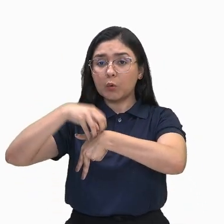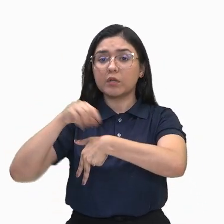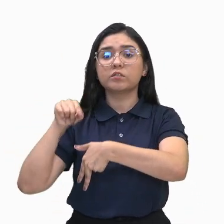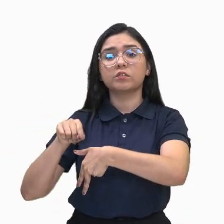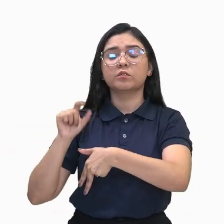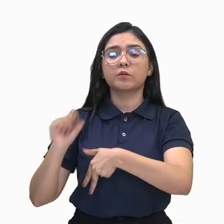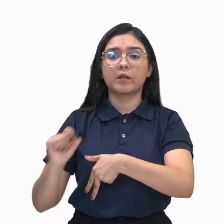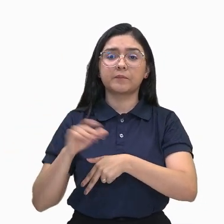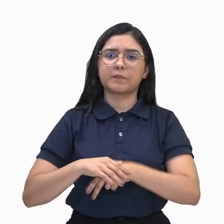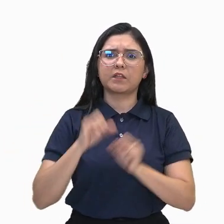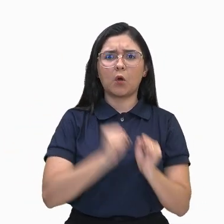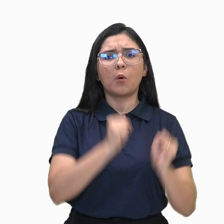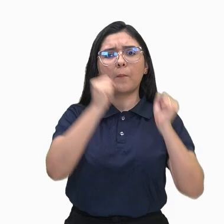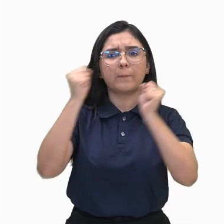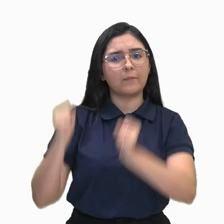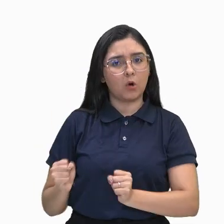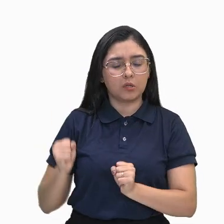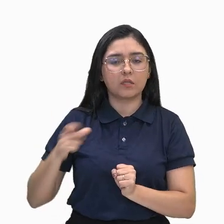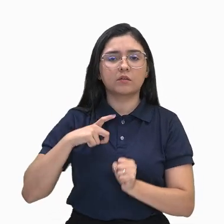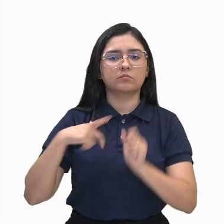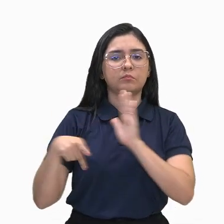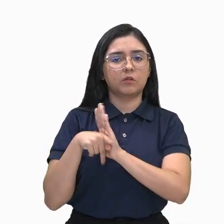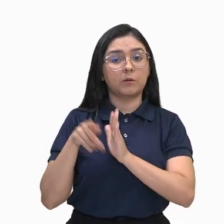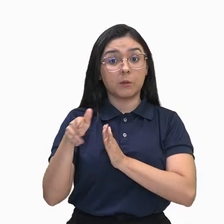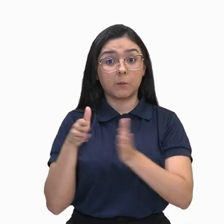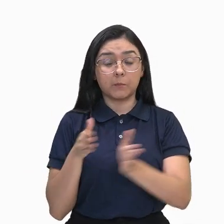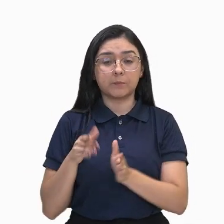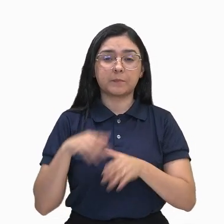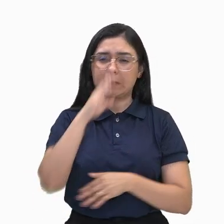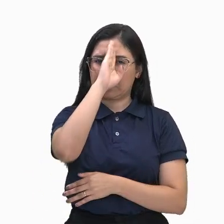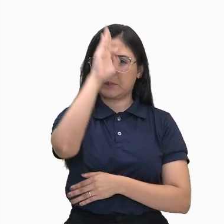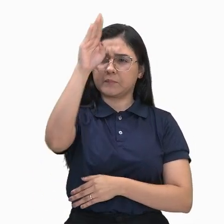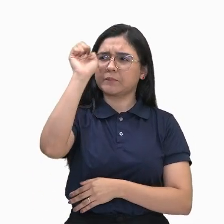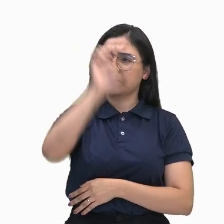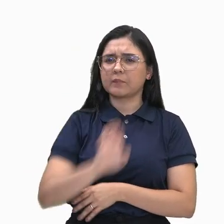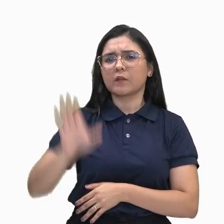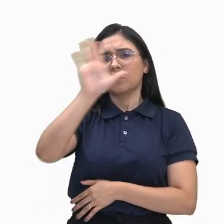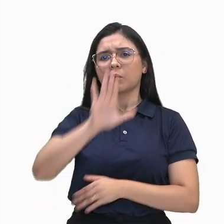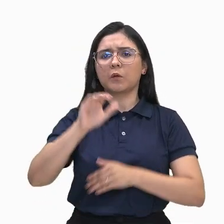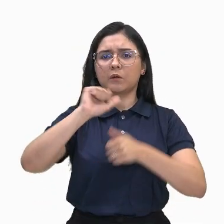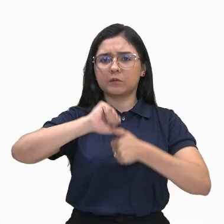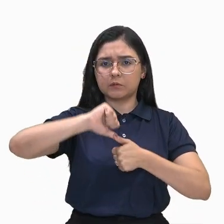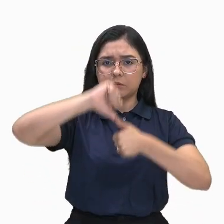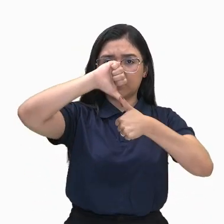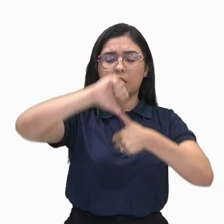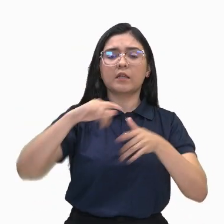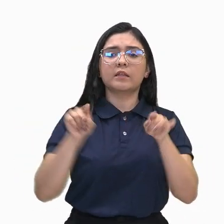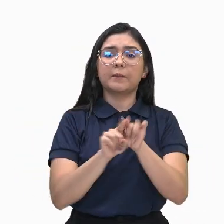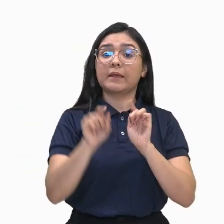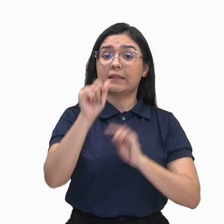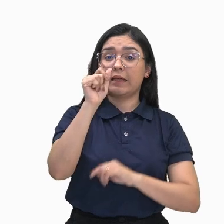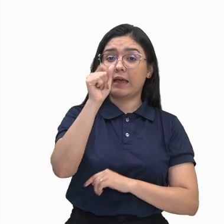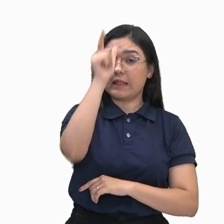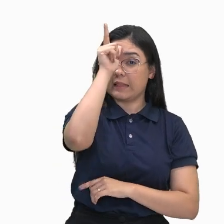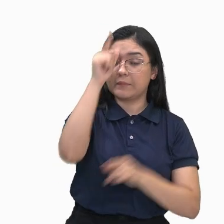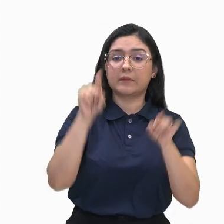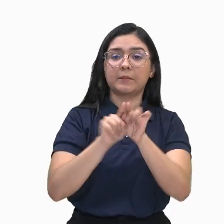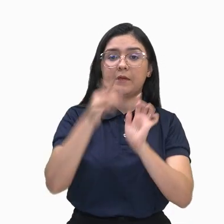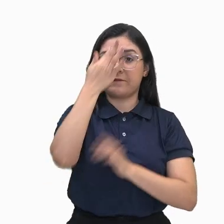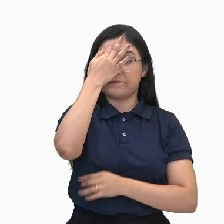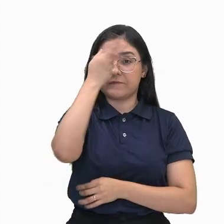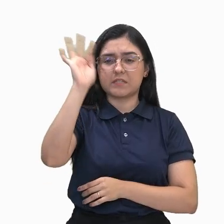ascendendo ao poder justamente ali na Europa Central, ali na Alemanha e na